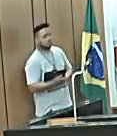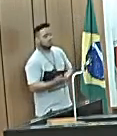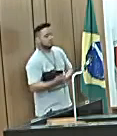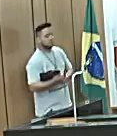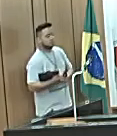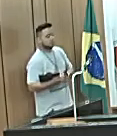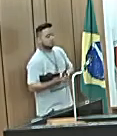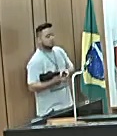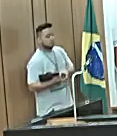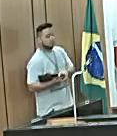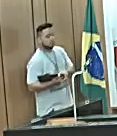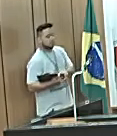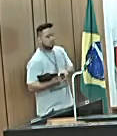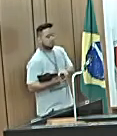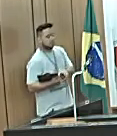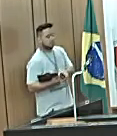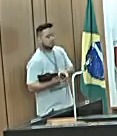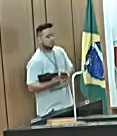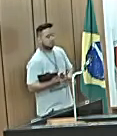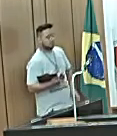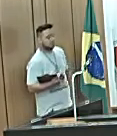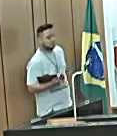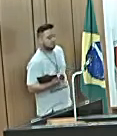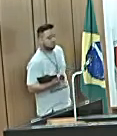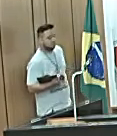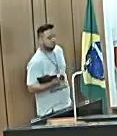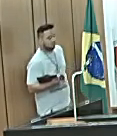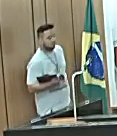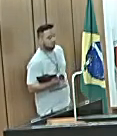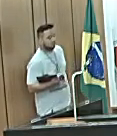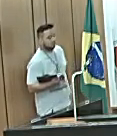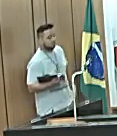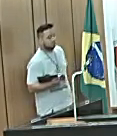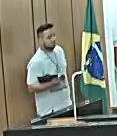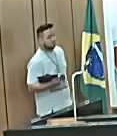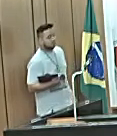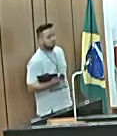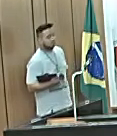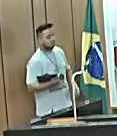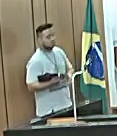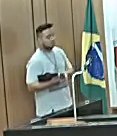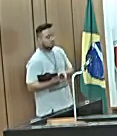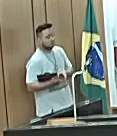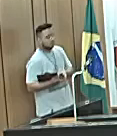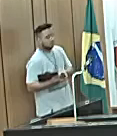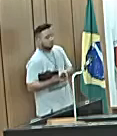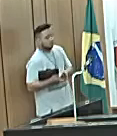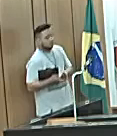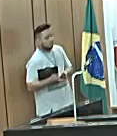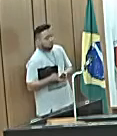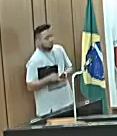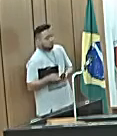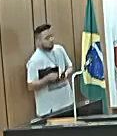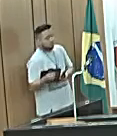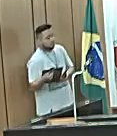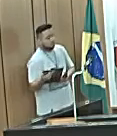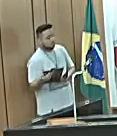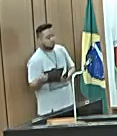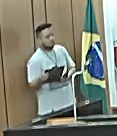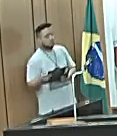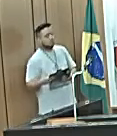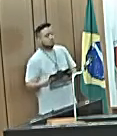como fizera no passado monte de 171 demagogia pura conversa